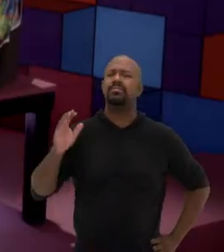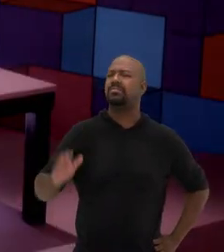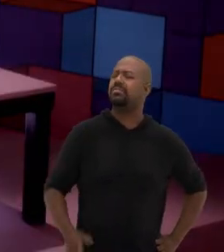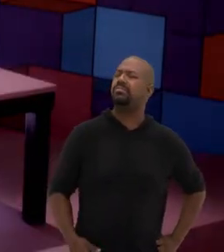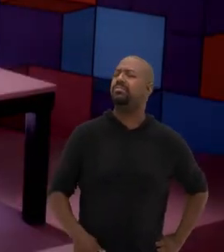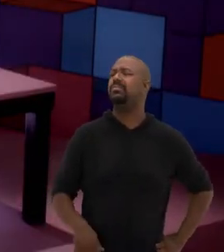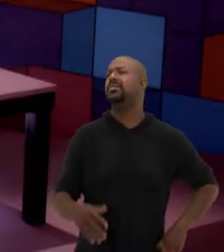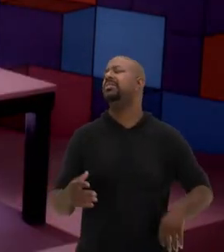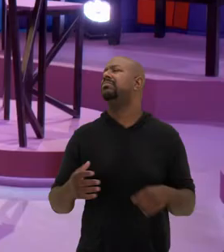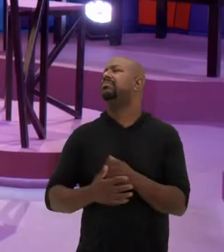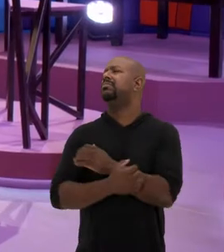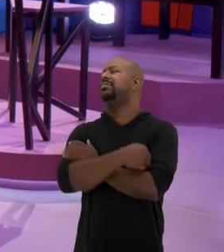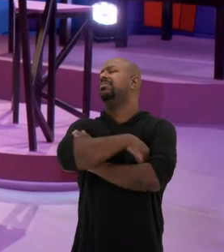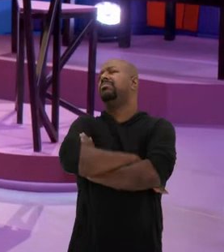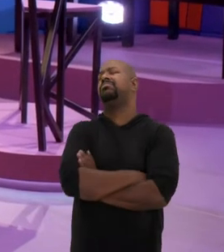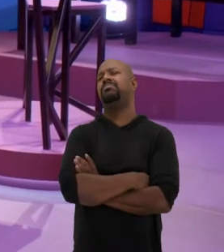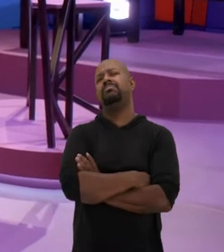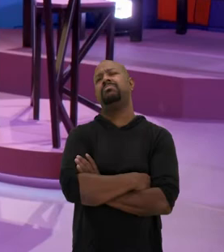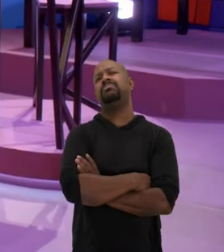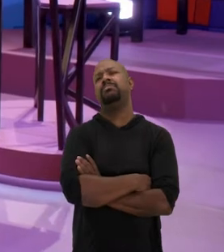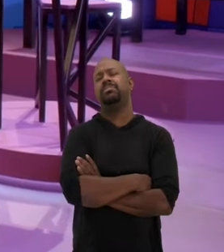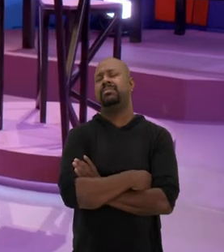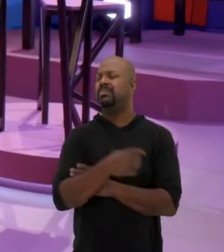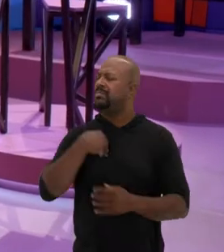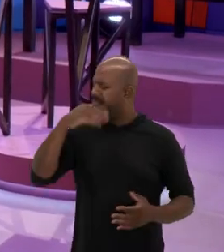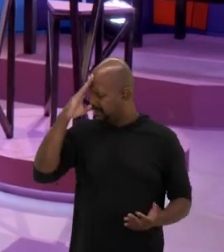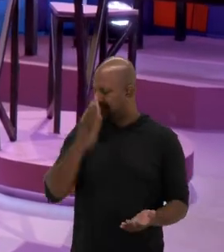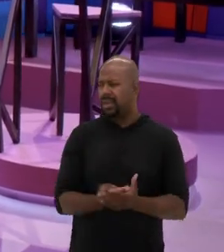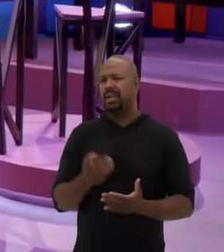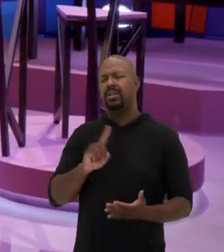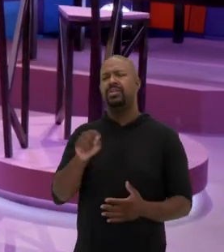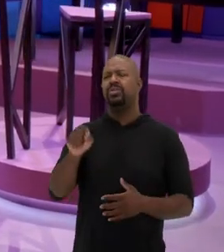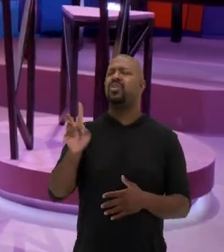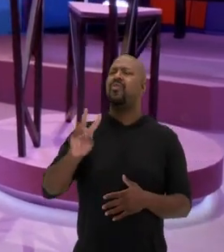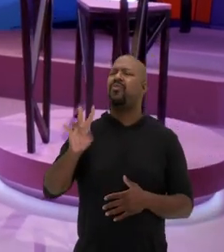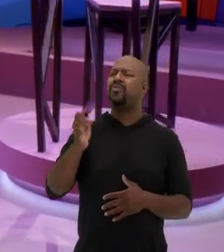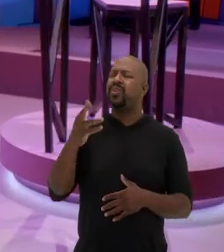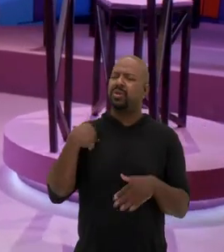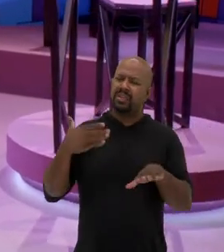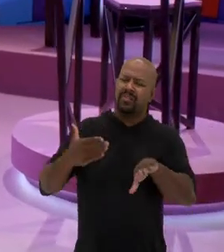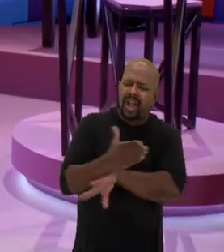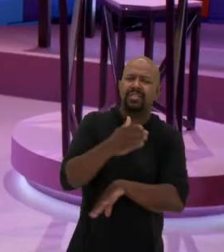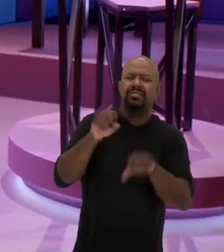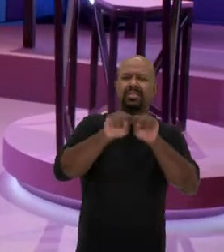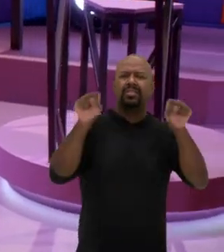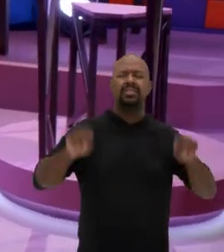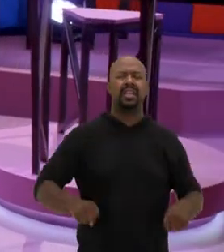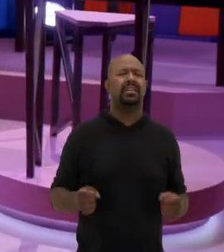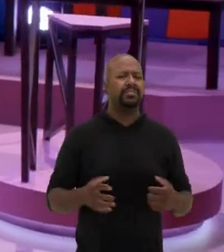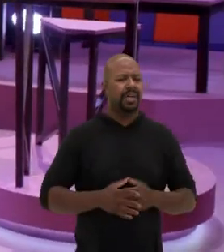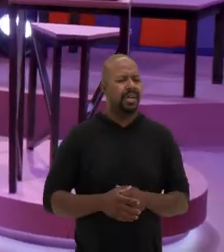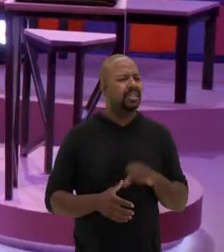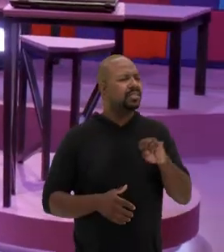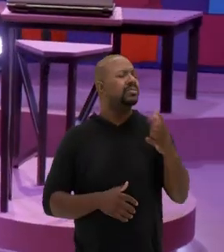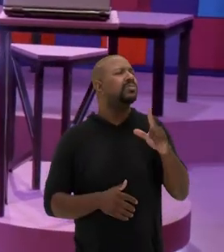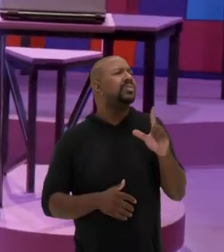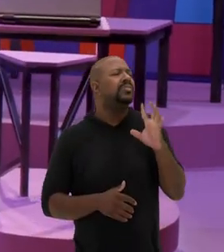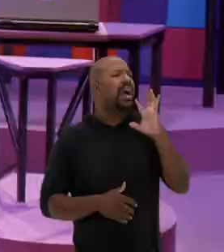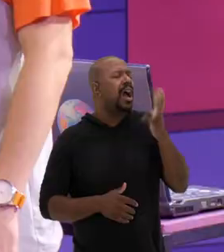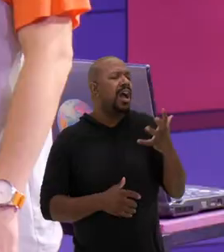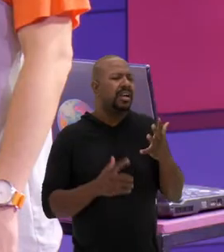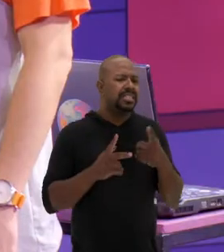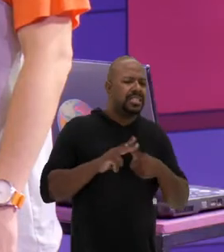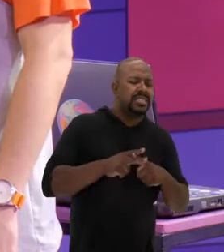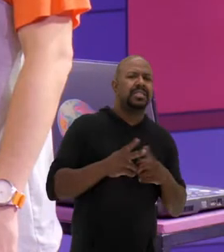Jonas, Bárbara e Alex no universo do jogo. Eu não acredito que um vírus invadiu o sistema. E se não tiver